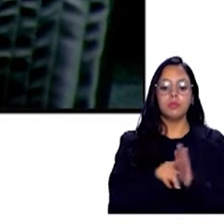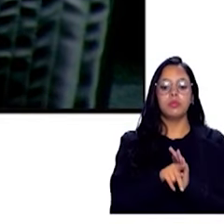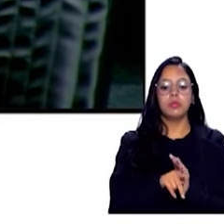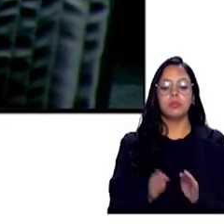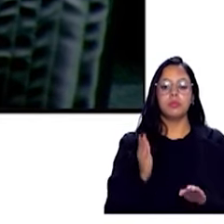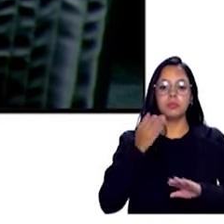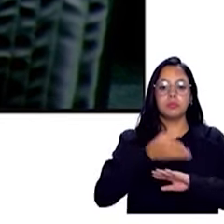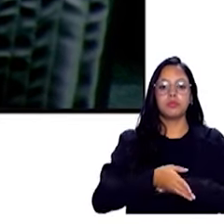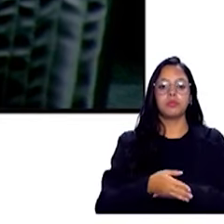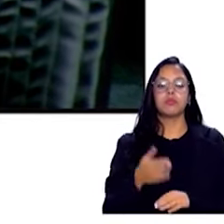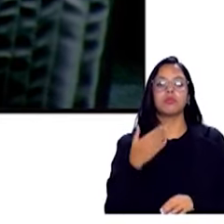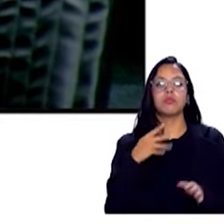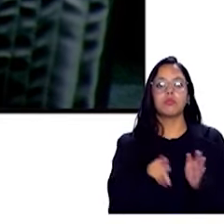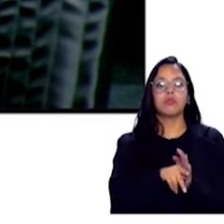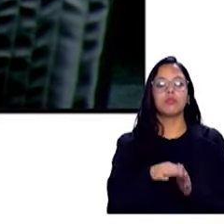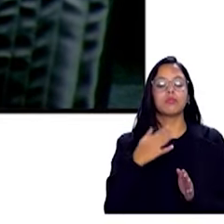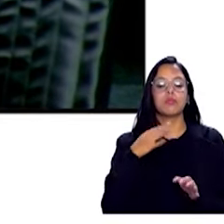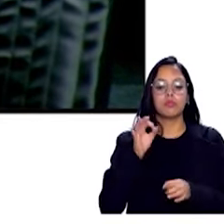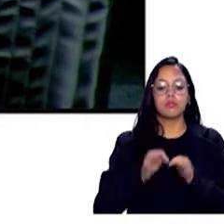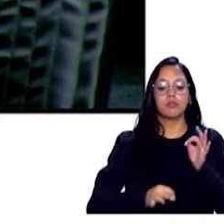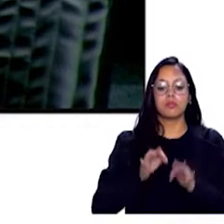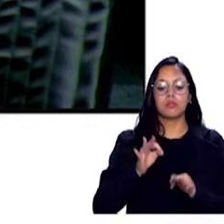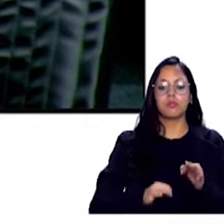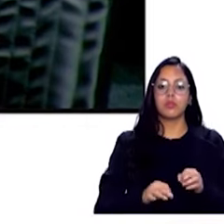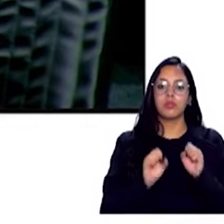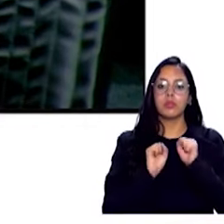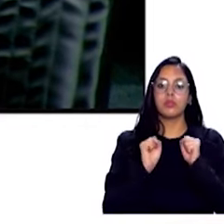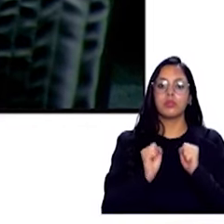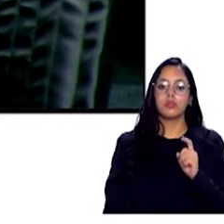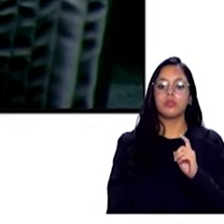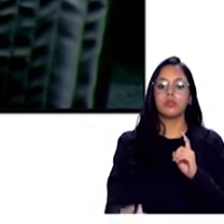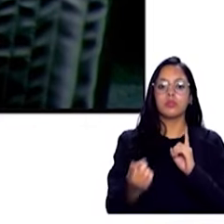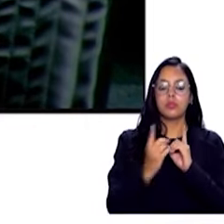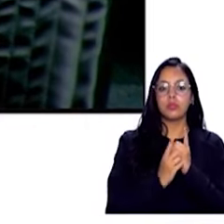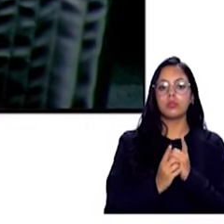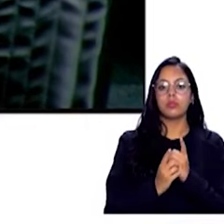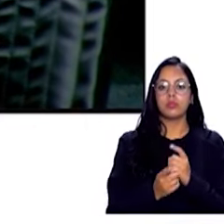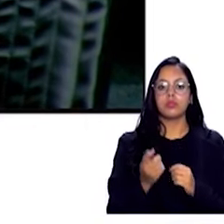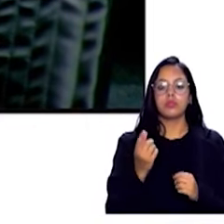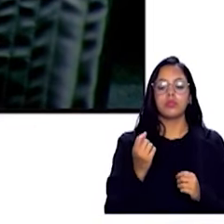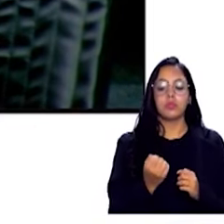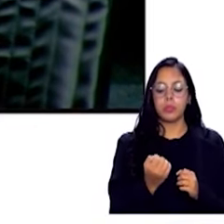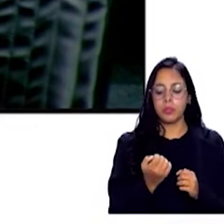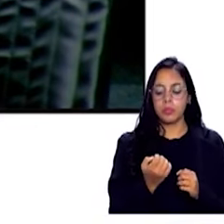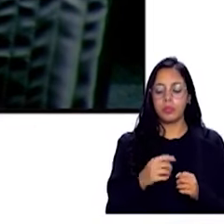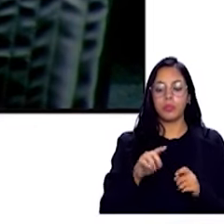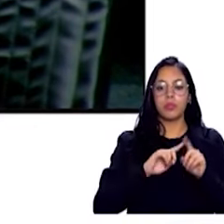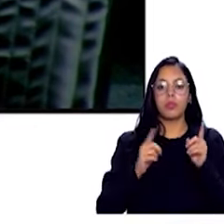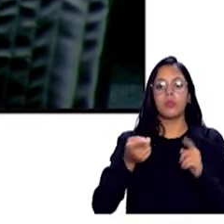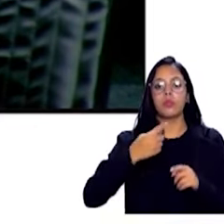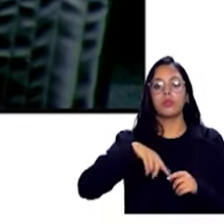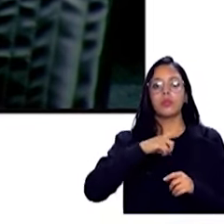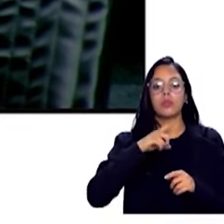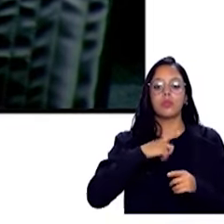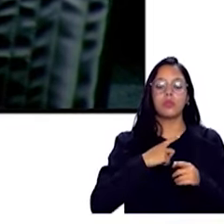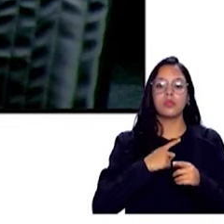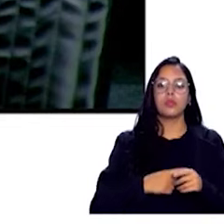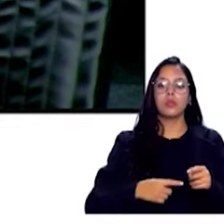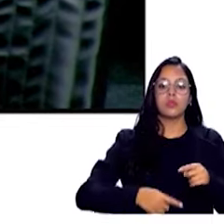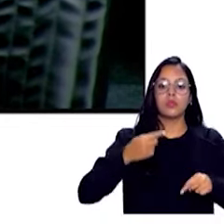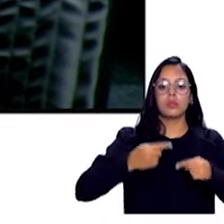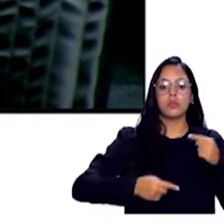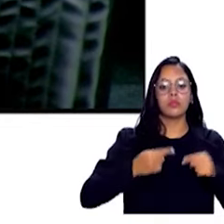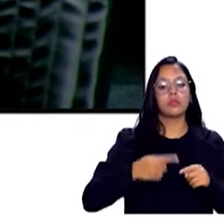de casos que talvez merecessem chegar aqui porque é claro que nós temos e necessidade de limitar os casos que chegam à